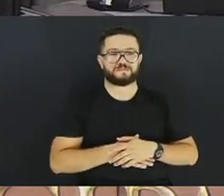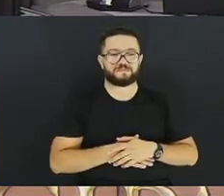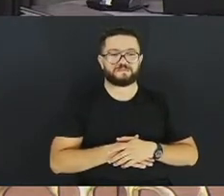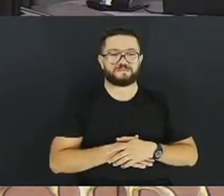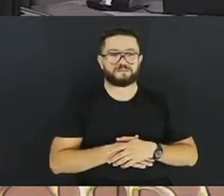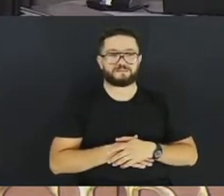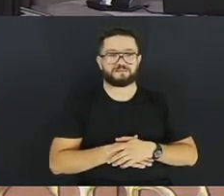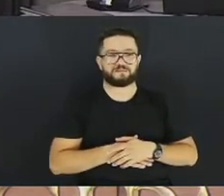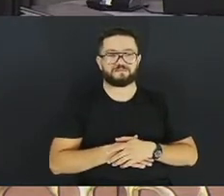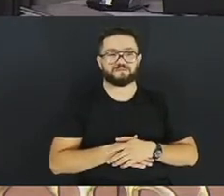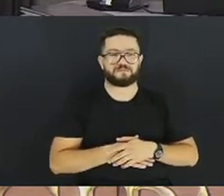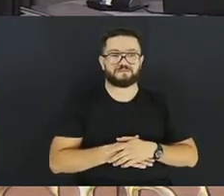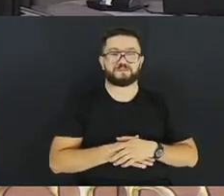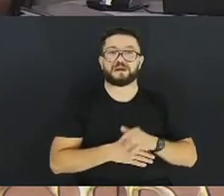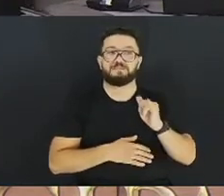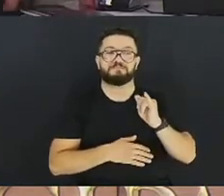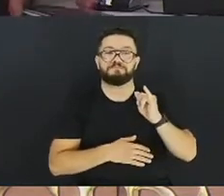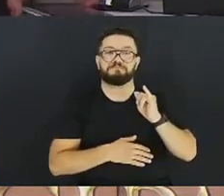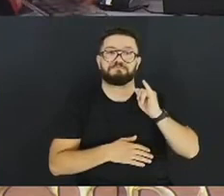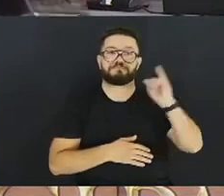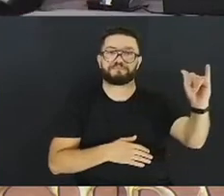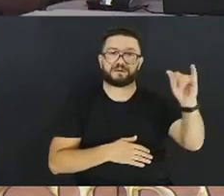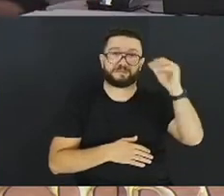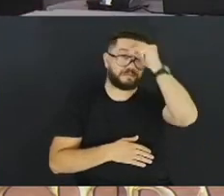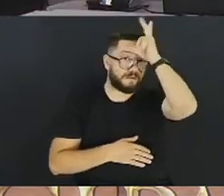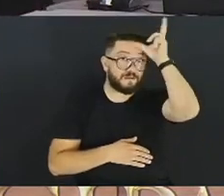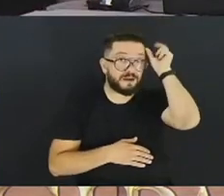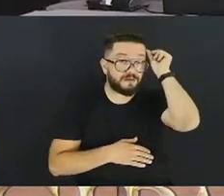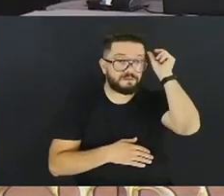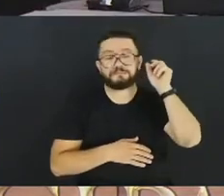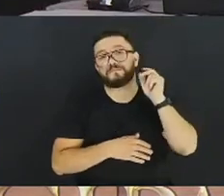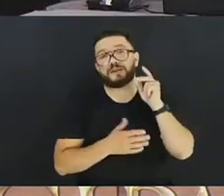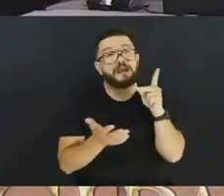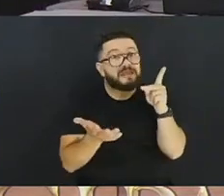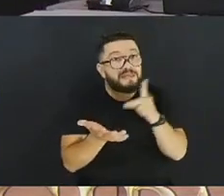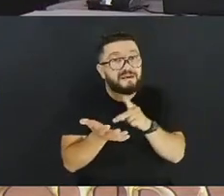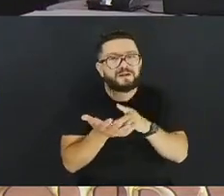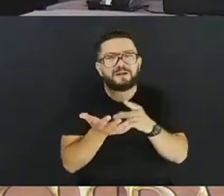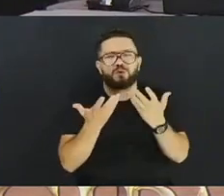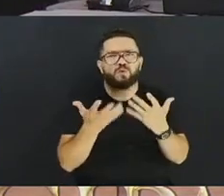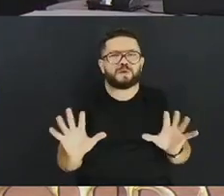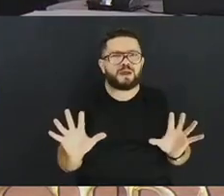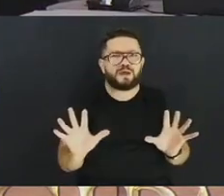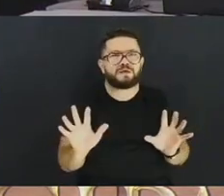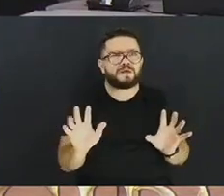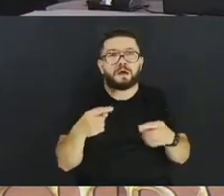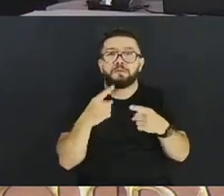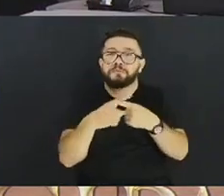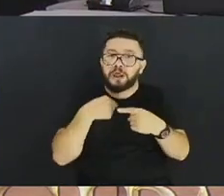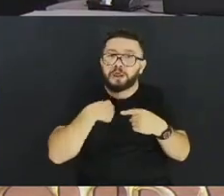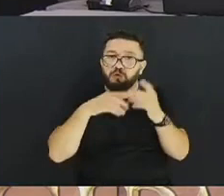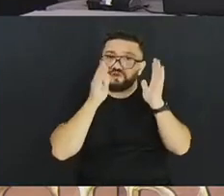prefeito, é o seguinte, não gostaria que fizesse isso, porque nós já fizemos. Eu estou aqui com